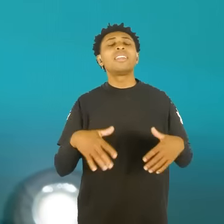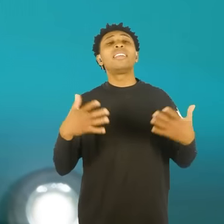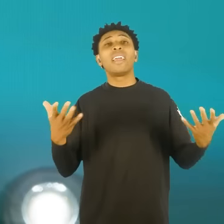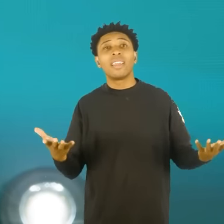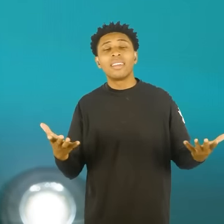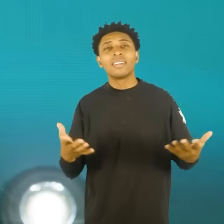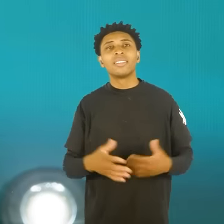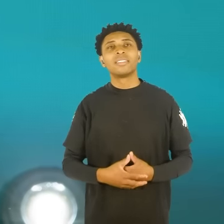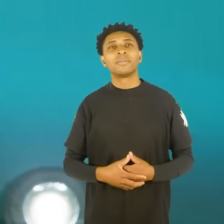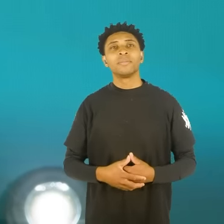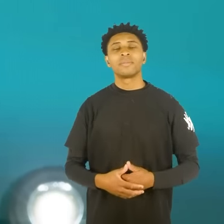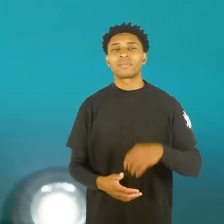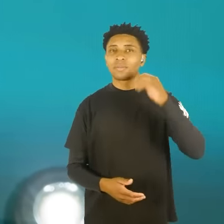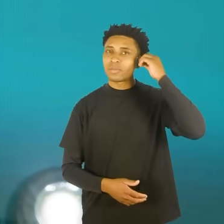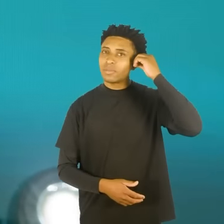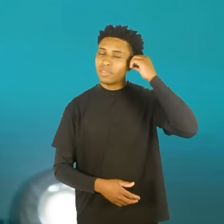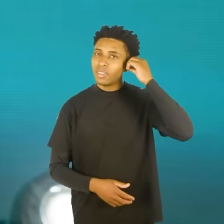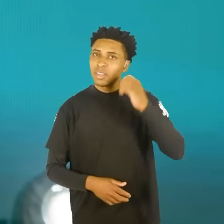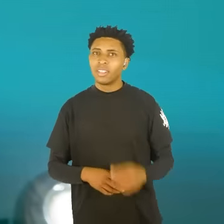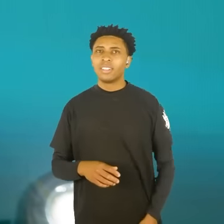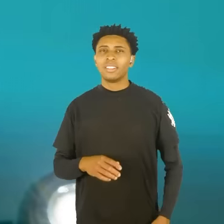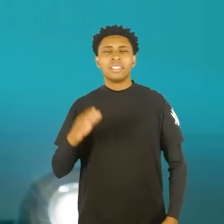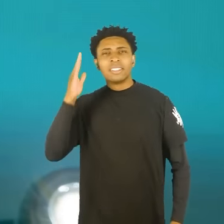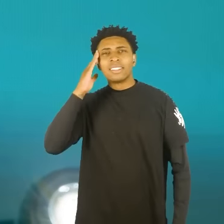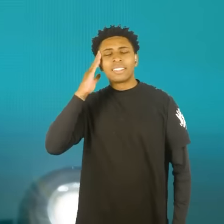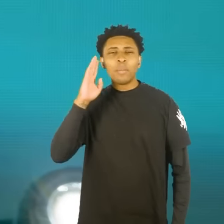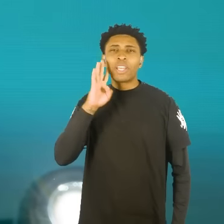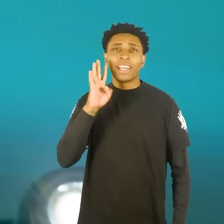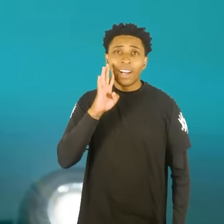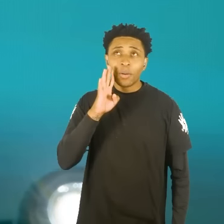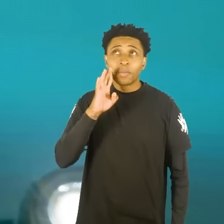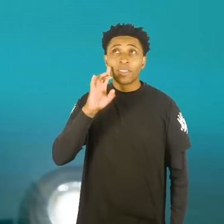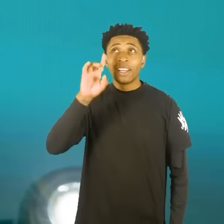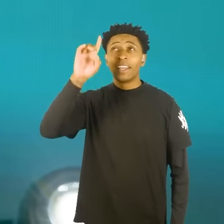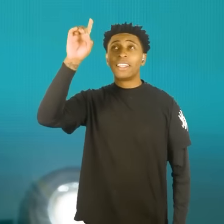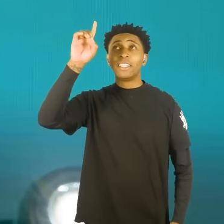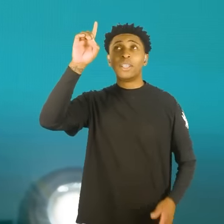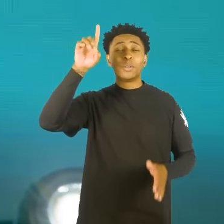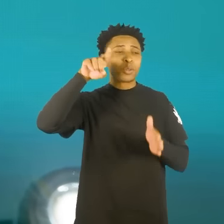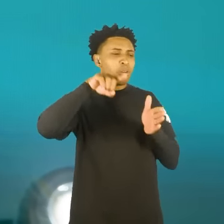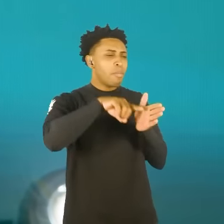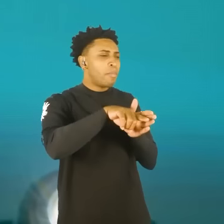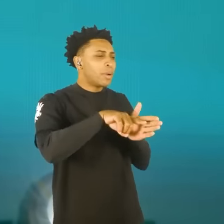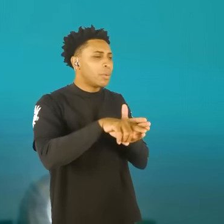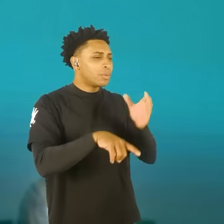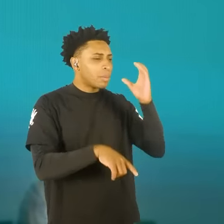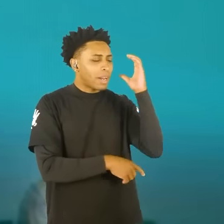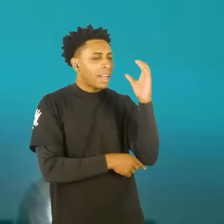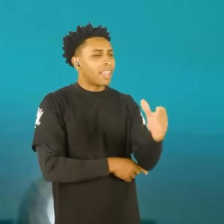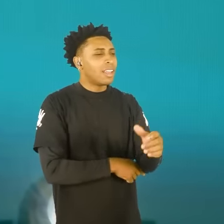interessante? É interessante que quando Deus vai perguntar para Caim o que ele fez com